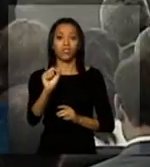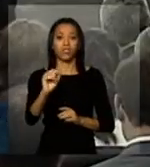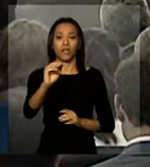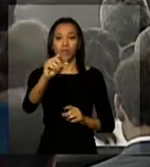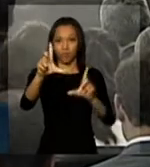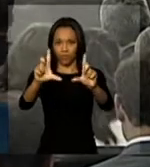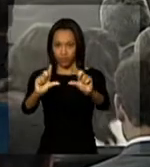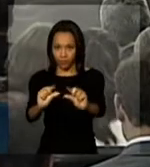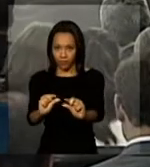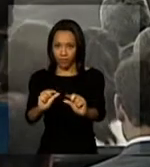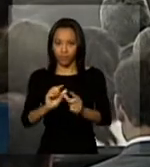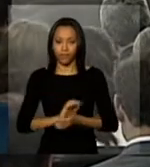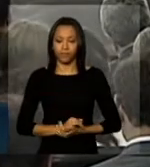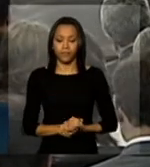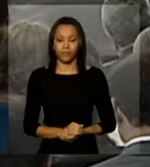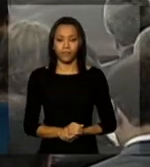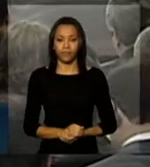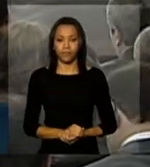Qual era a outra?